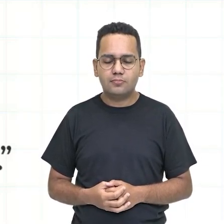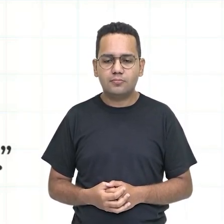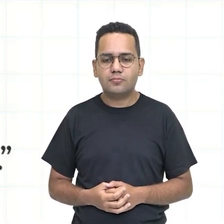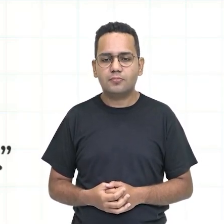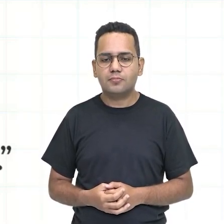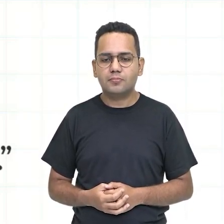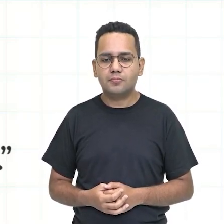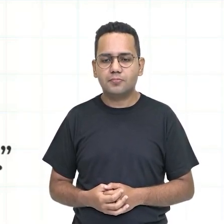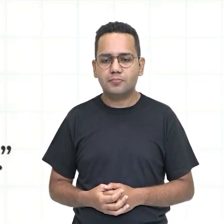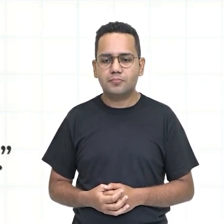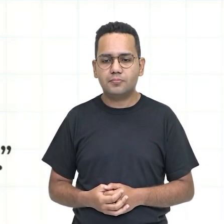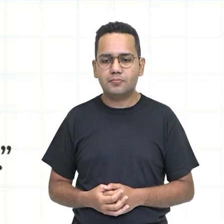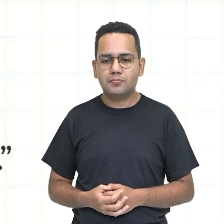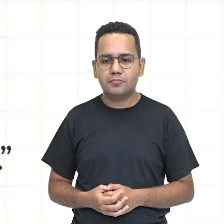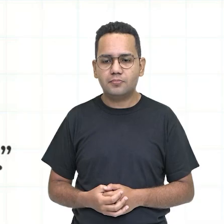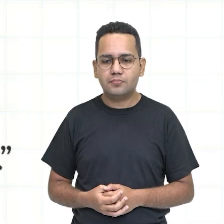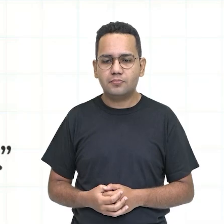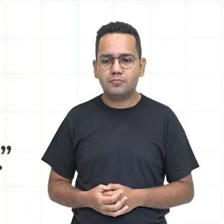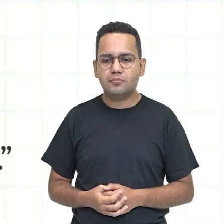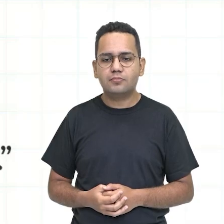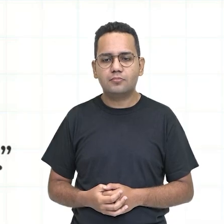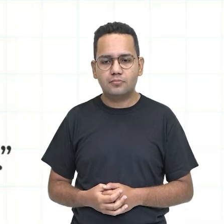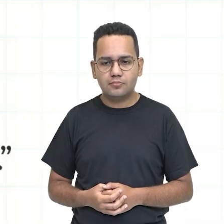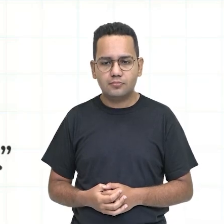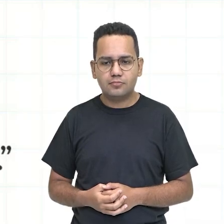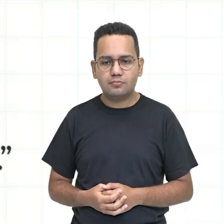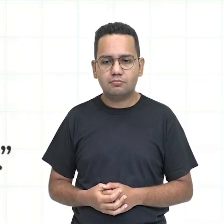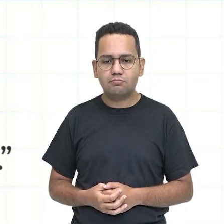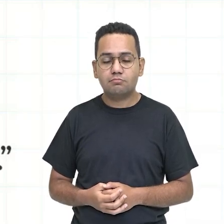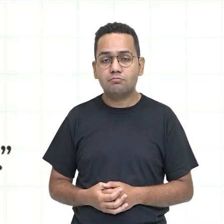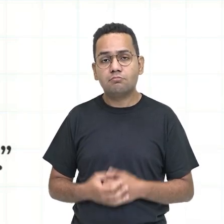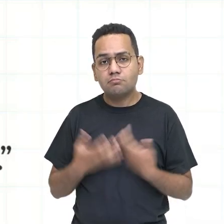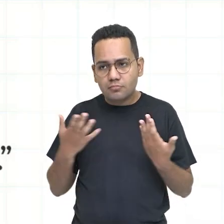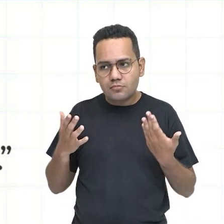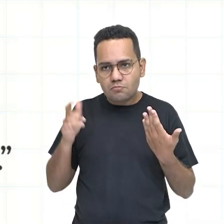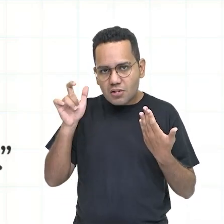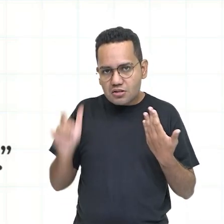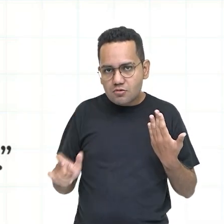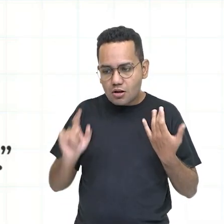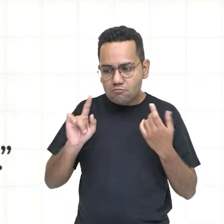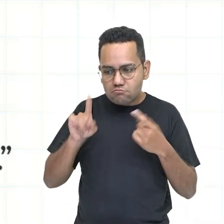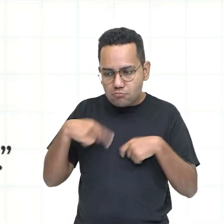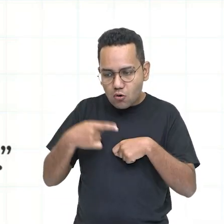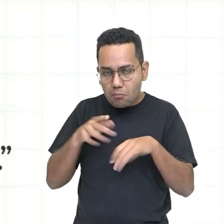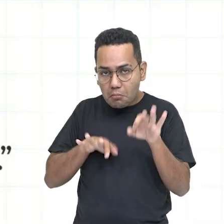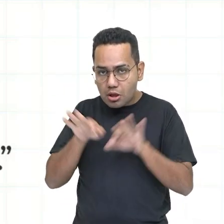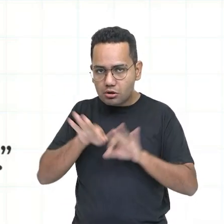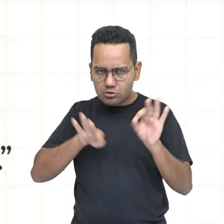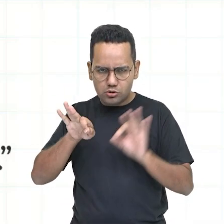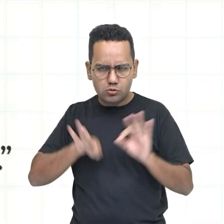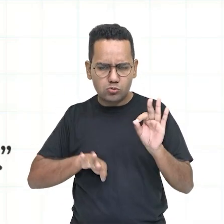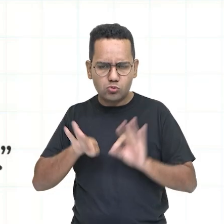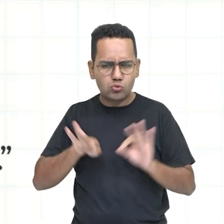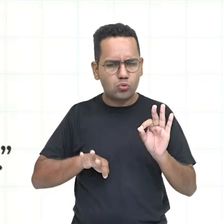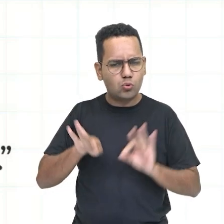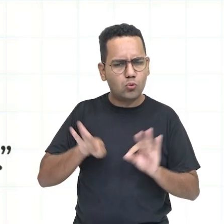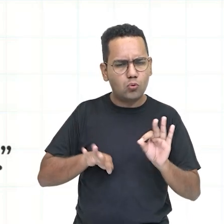Então, depois de planning, que é o verbo planejar, everything meticulously,